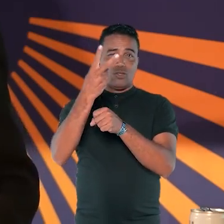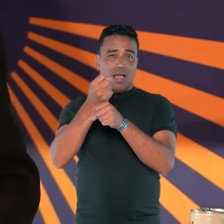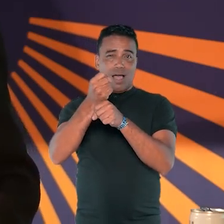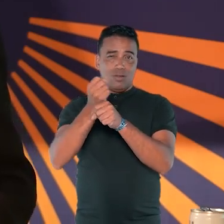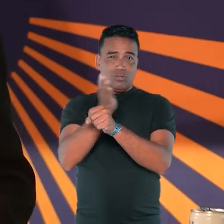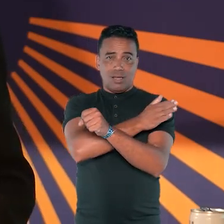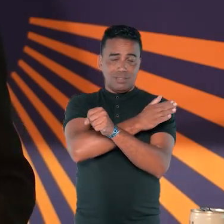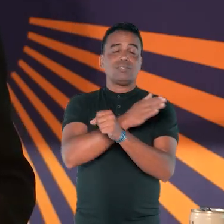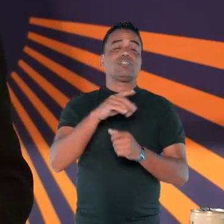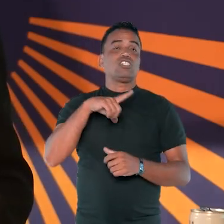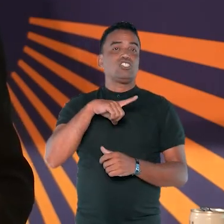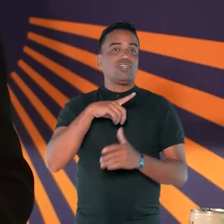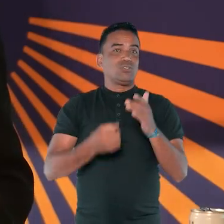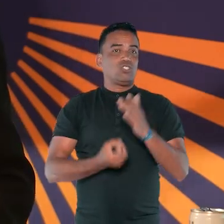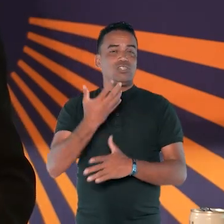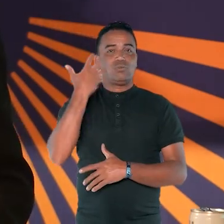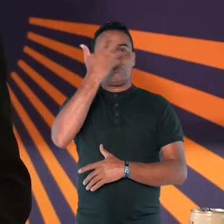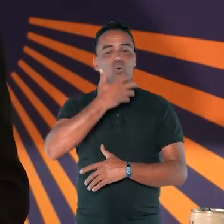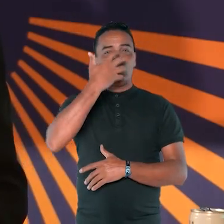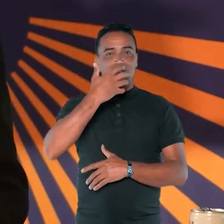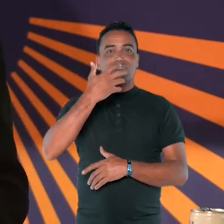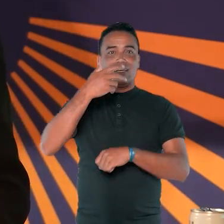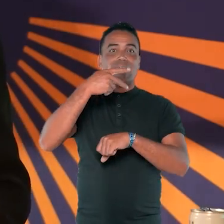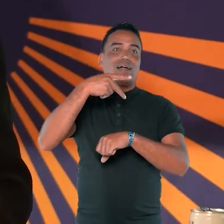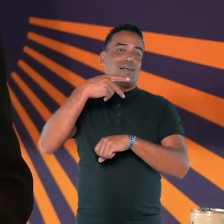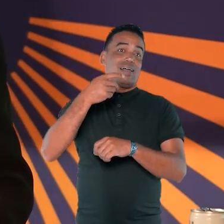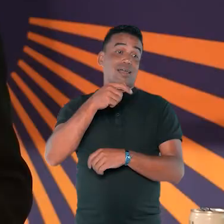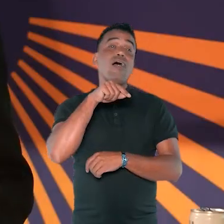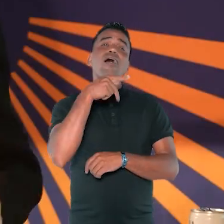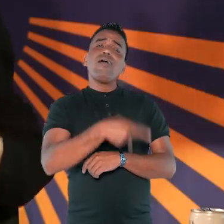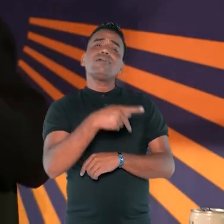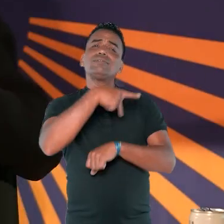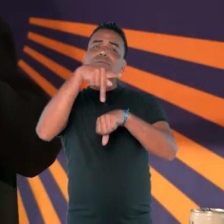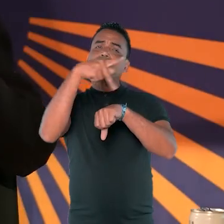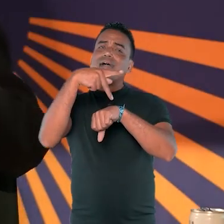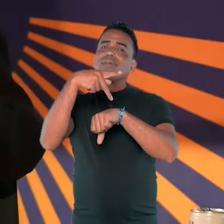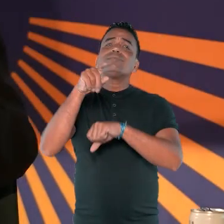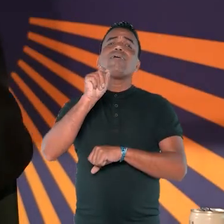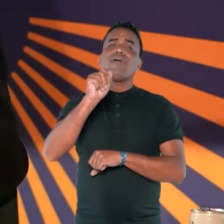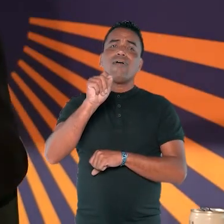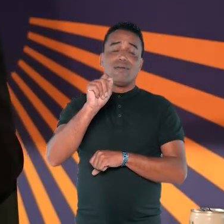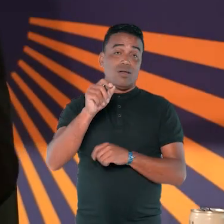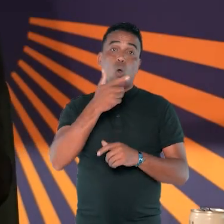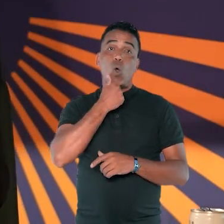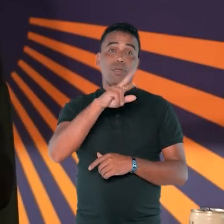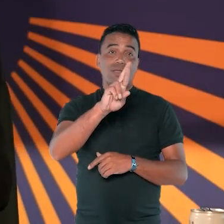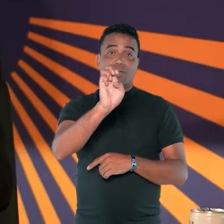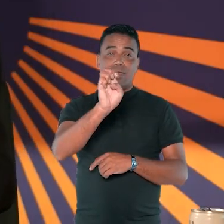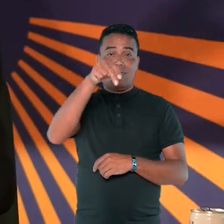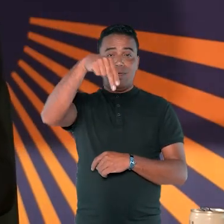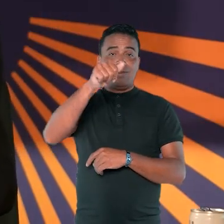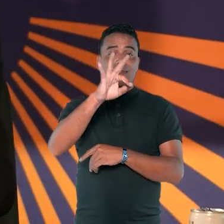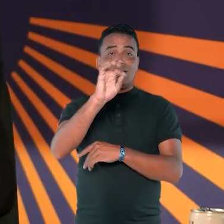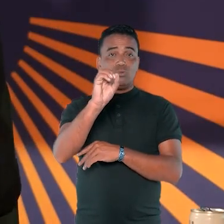tinha vindo a música Que País é Este?, de Renato Russo. E, portanto, essa expressão aqui